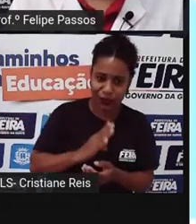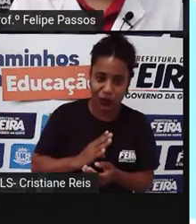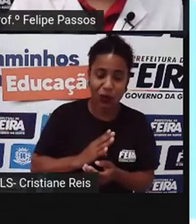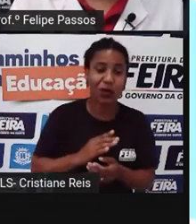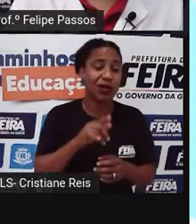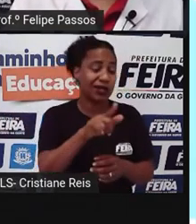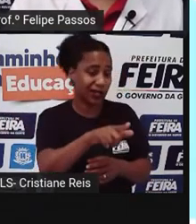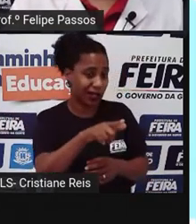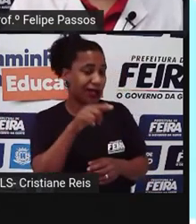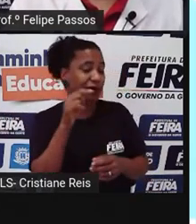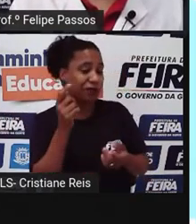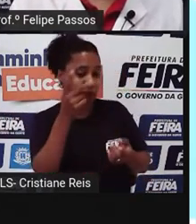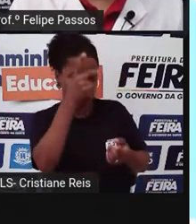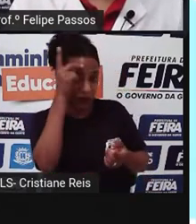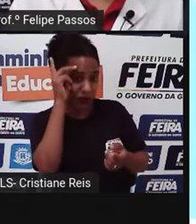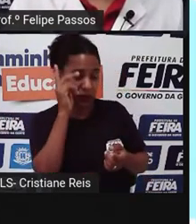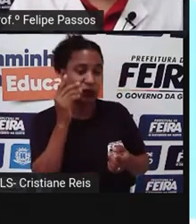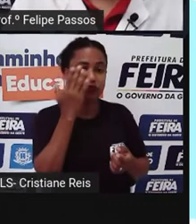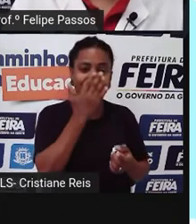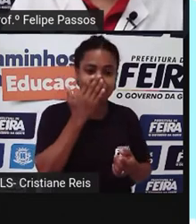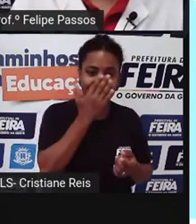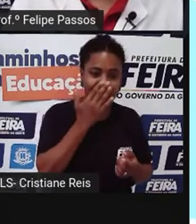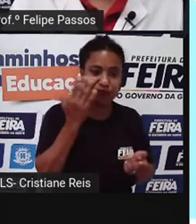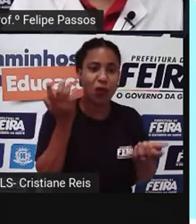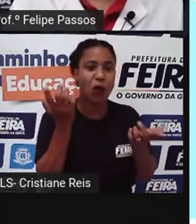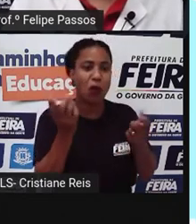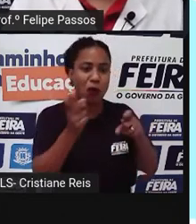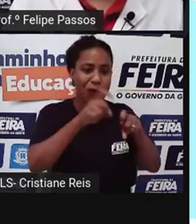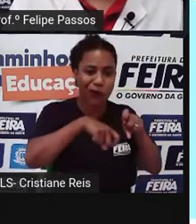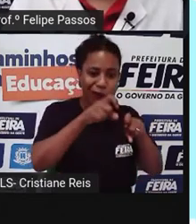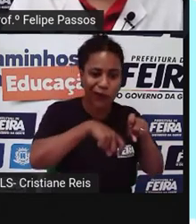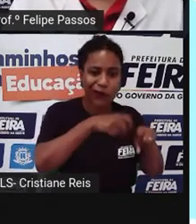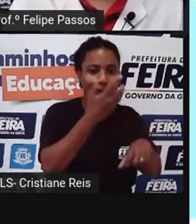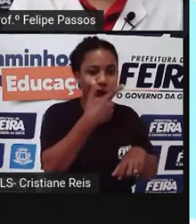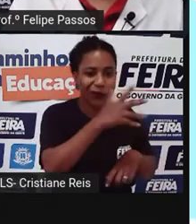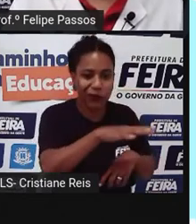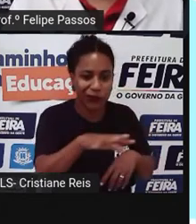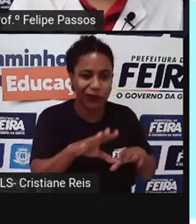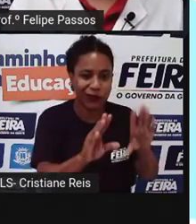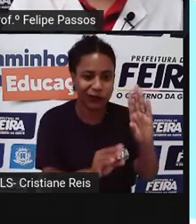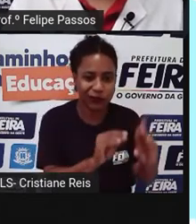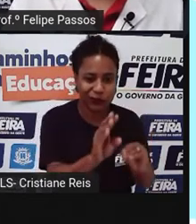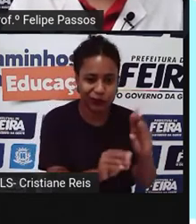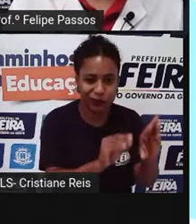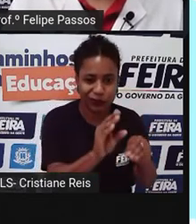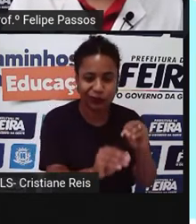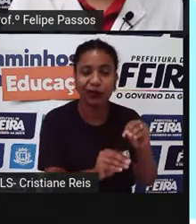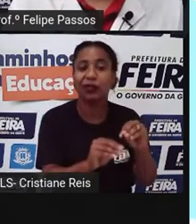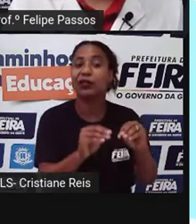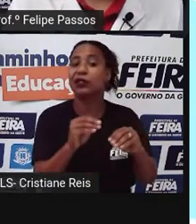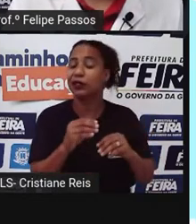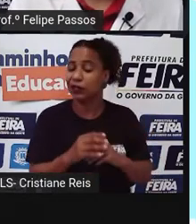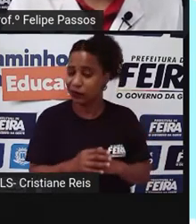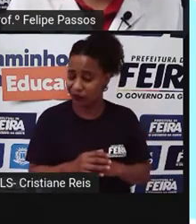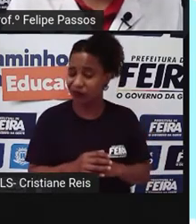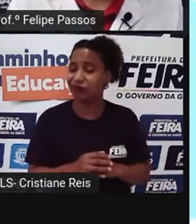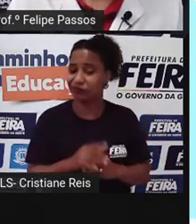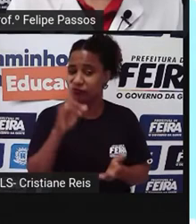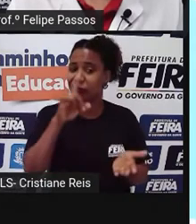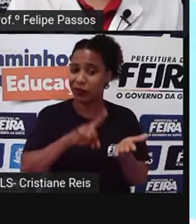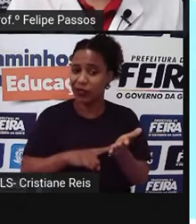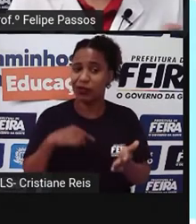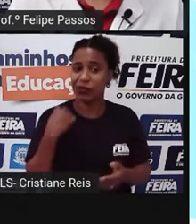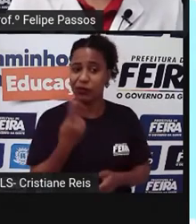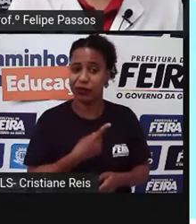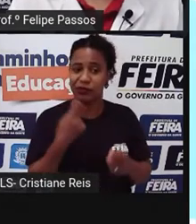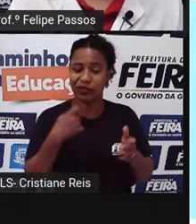explorar sexualmente mulheres e crianças do nosso país. Então a gente precisa combater isso com urgência, com empenho.